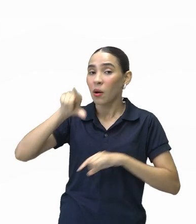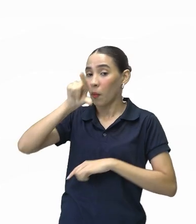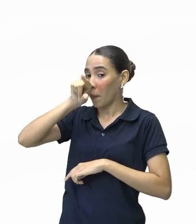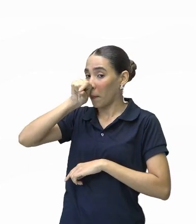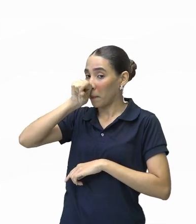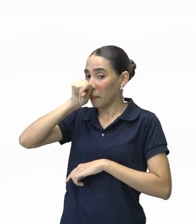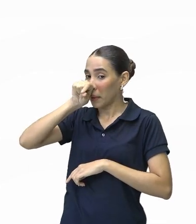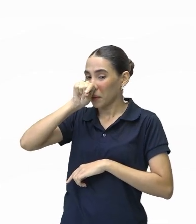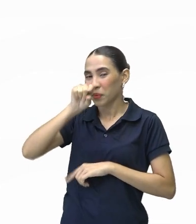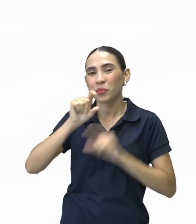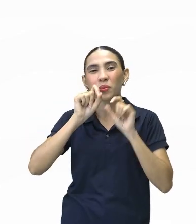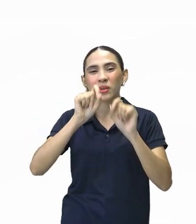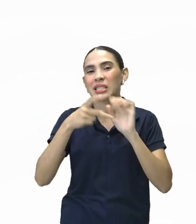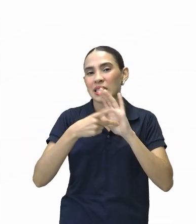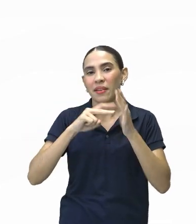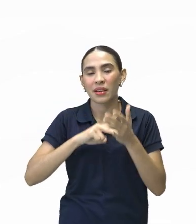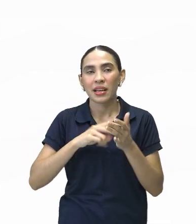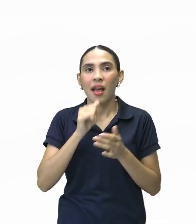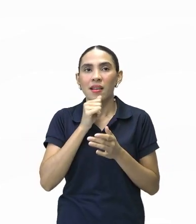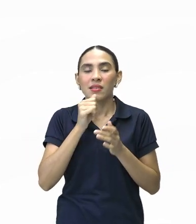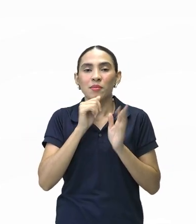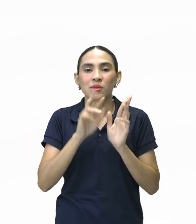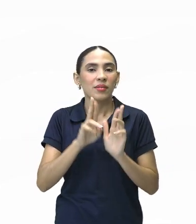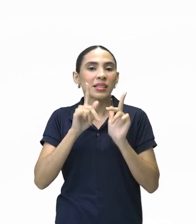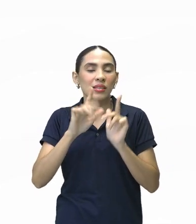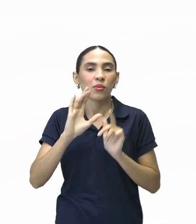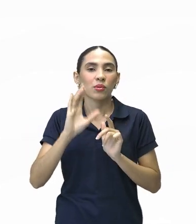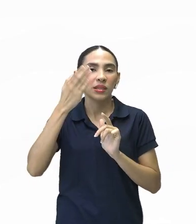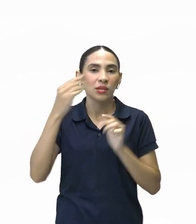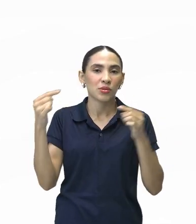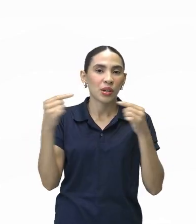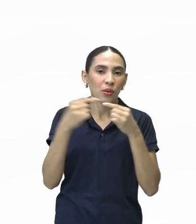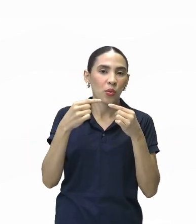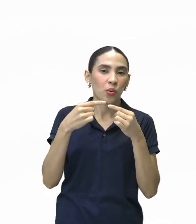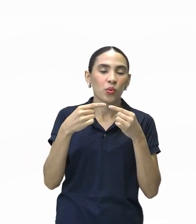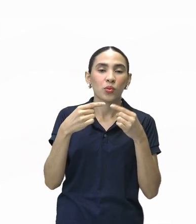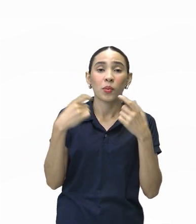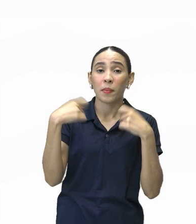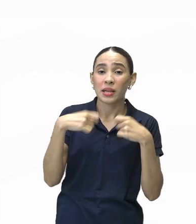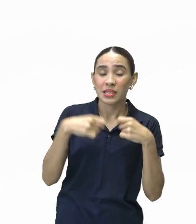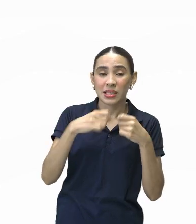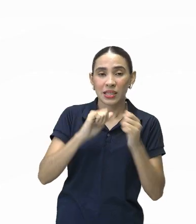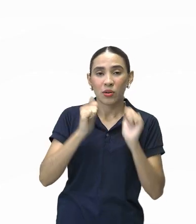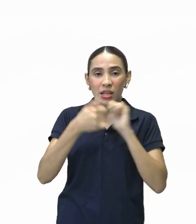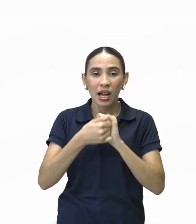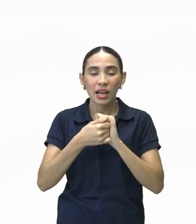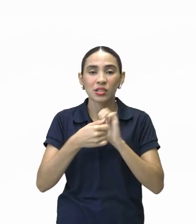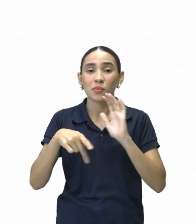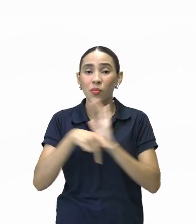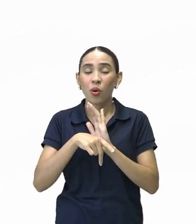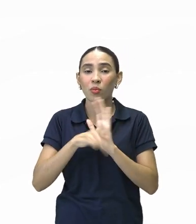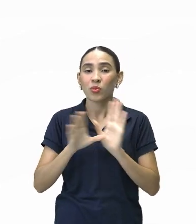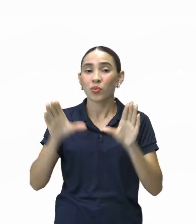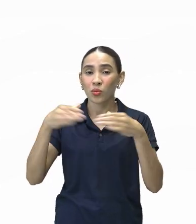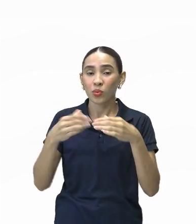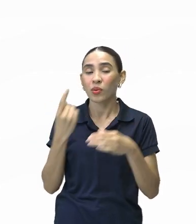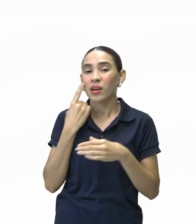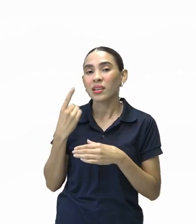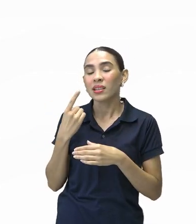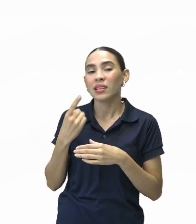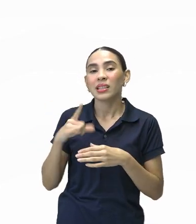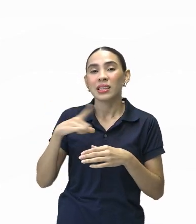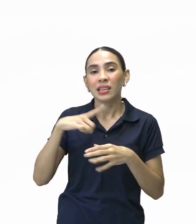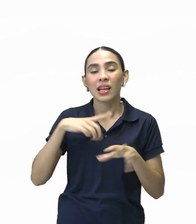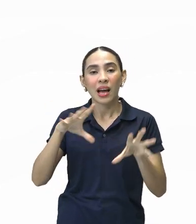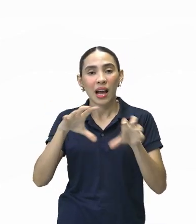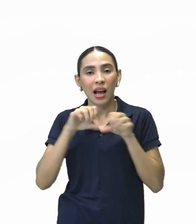que é isso aí? Essa diferenciação ocorreu de acordo com a necessidade desse indivíduo, né, de adquirir